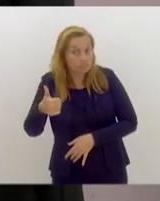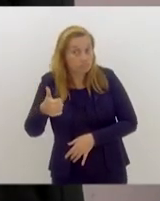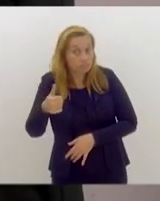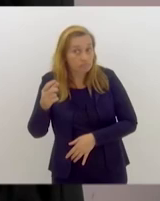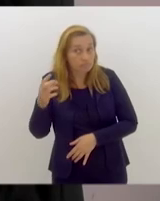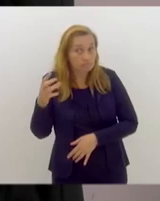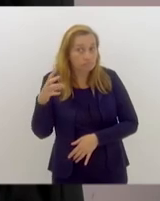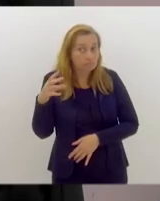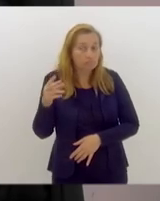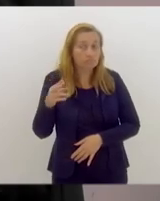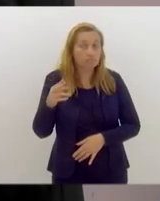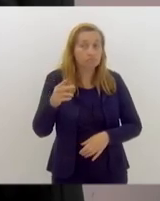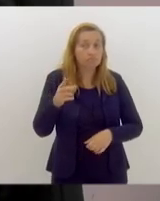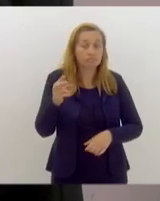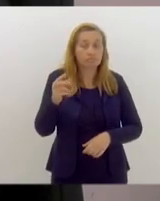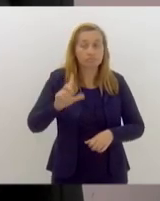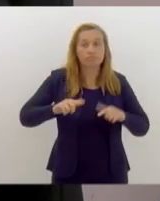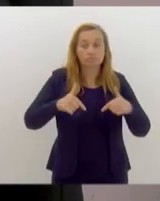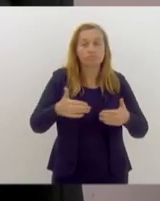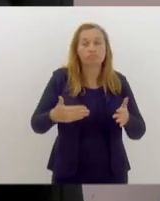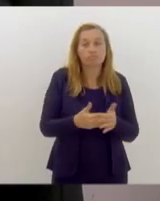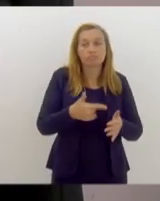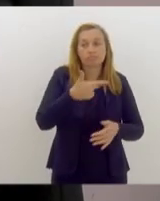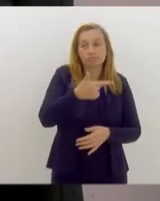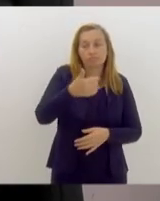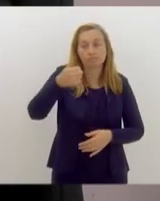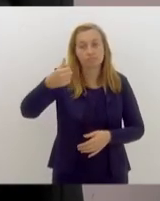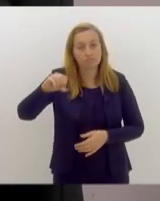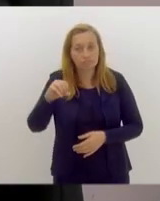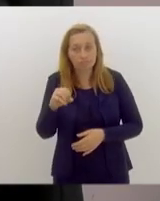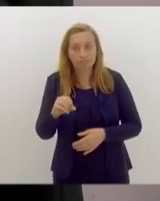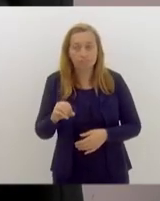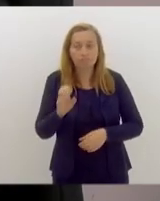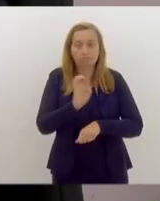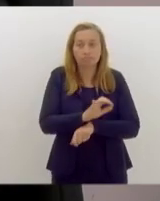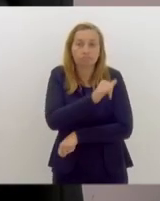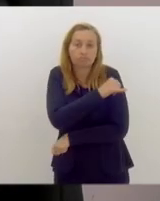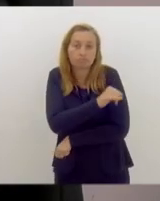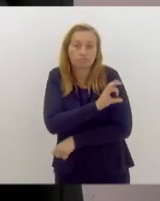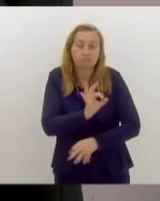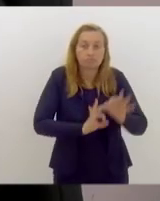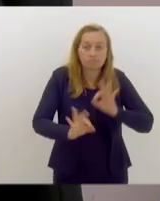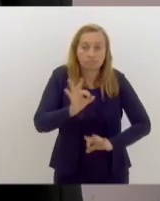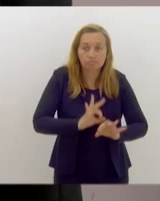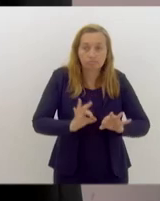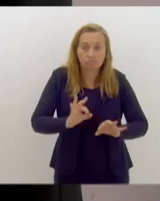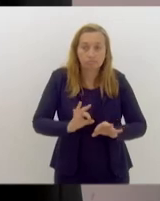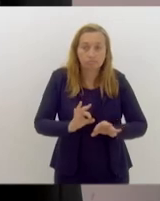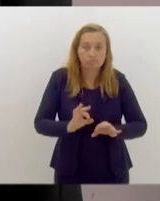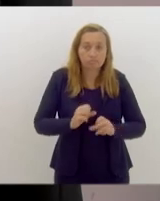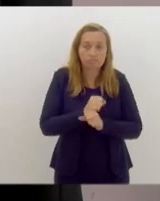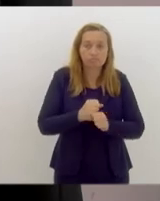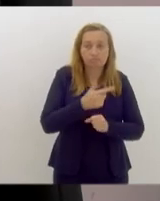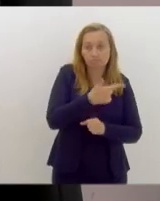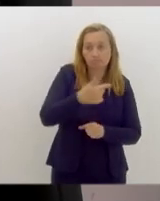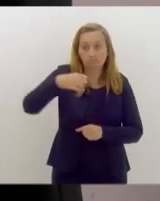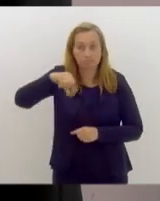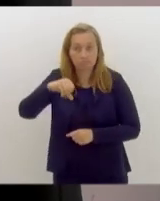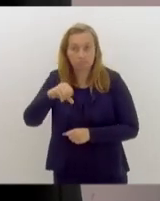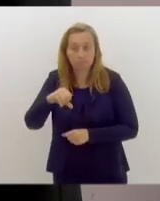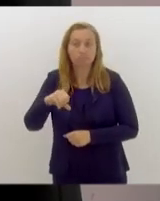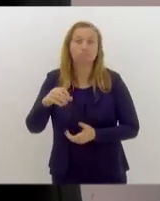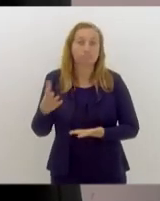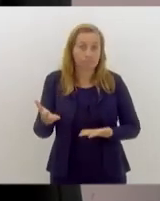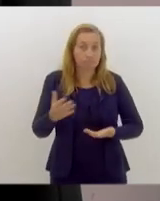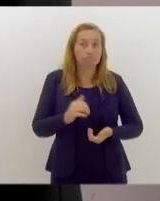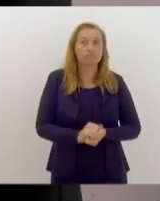até 2010, o Estado do Rio de Janeiro só teve o seu Plano Estadual de Educação em 2009, já nos